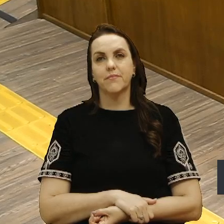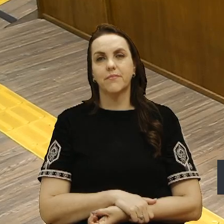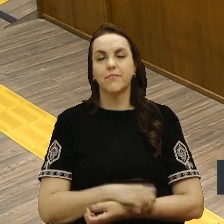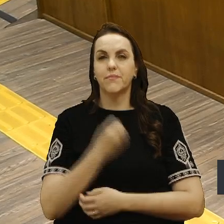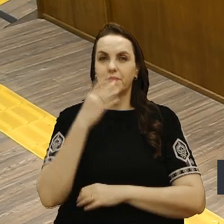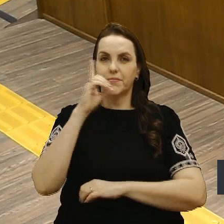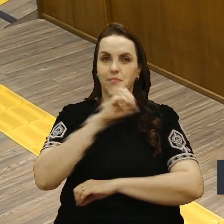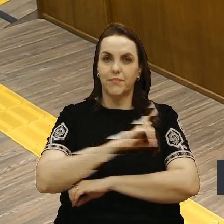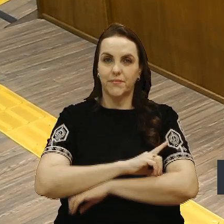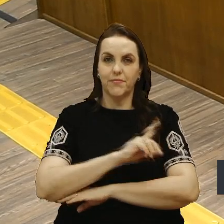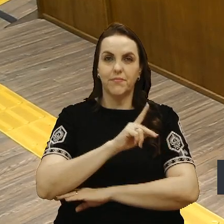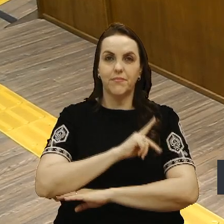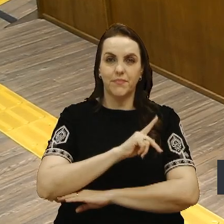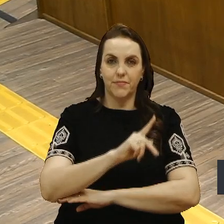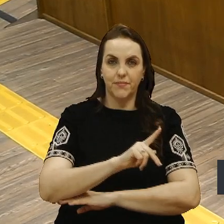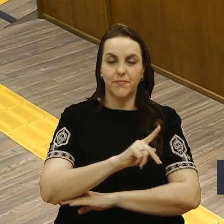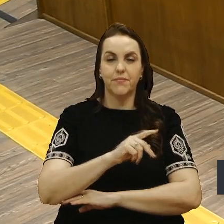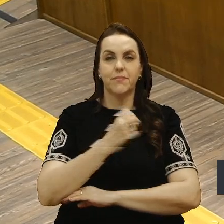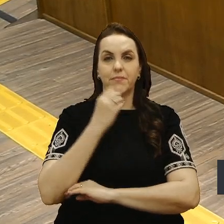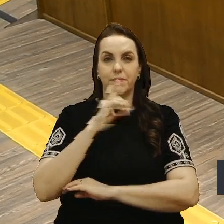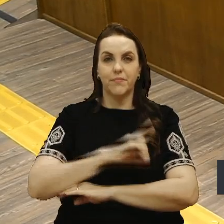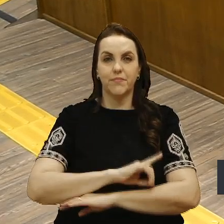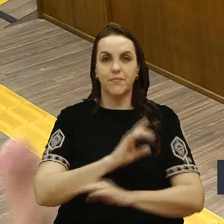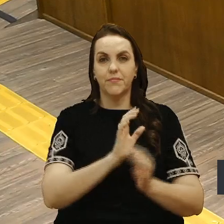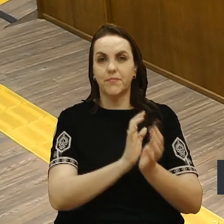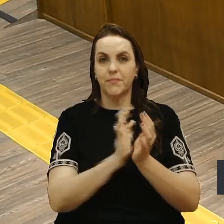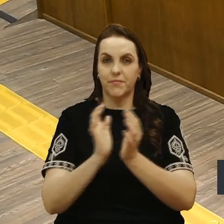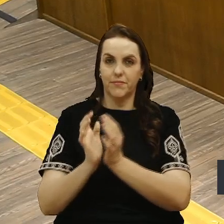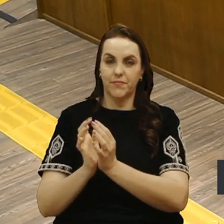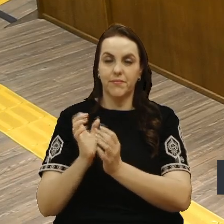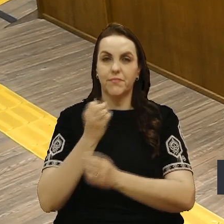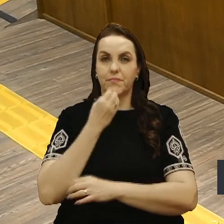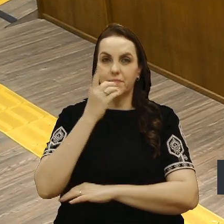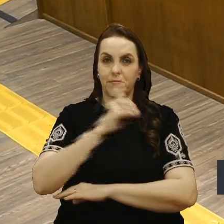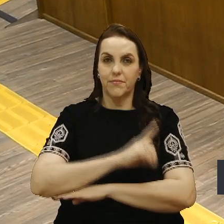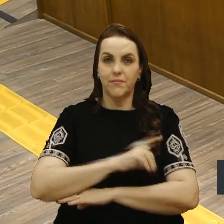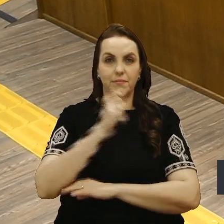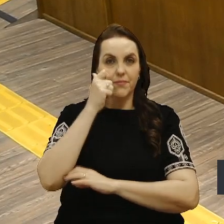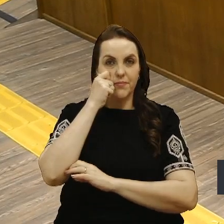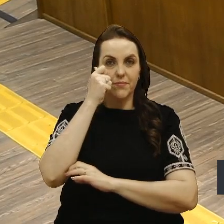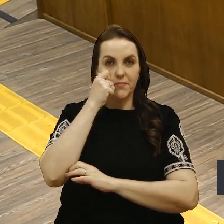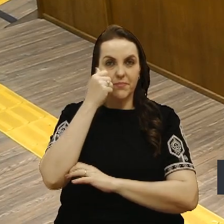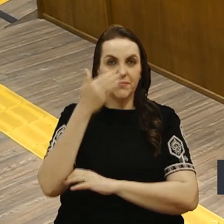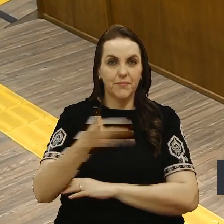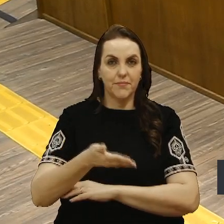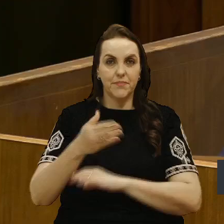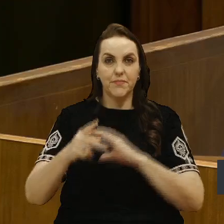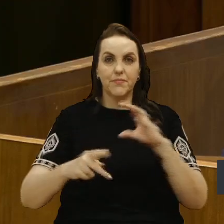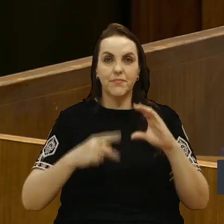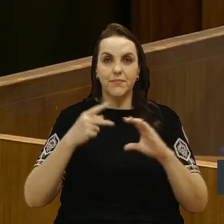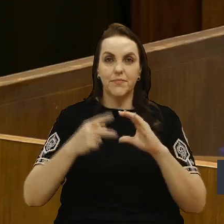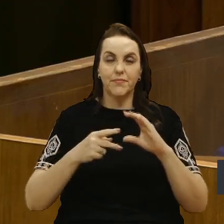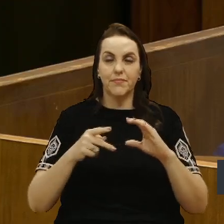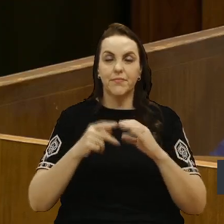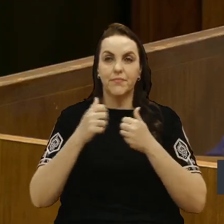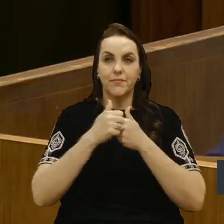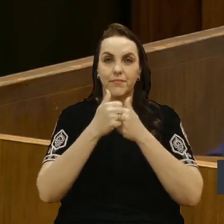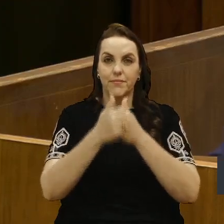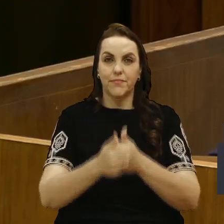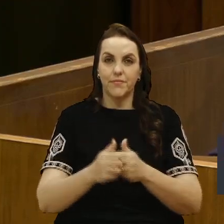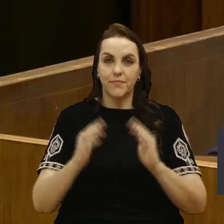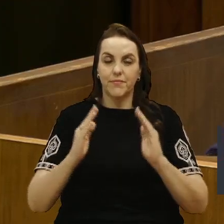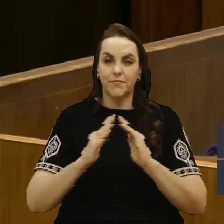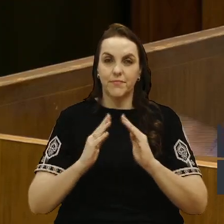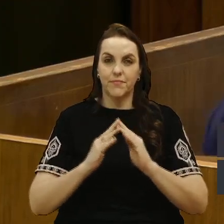Bom dia, presidente. Bom dia, colegas. Bom dia quem está aqui na Câmara de Vereadores e quem nos acompanha de